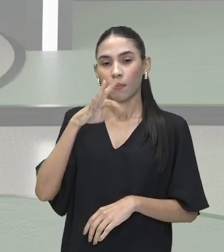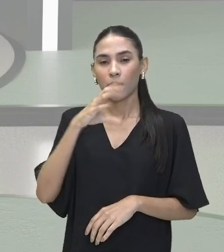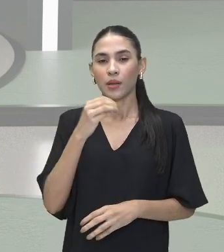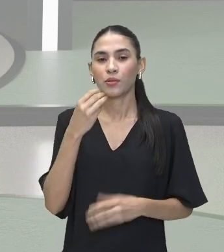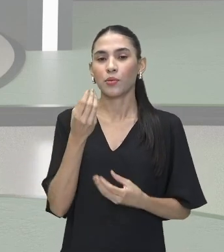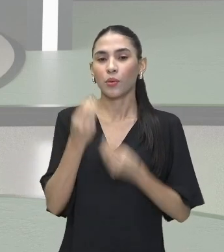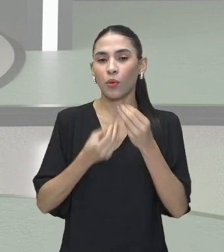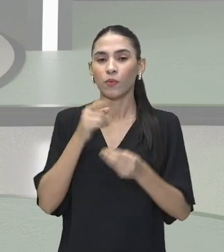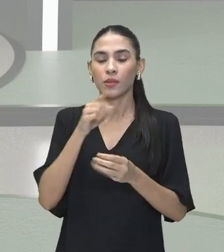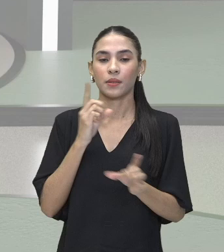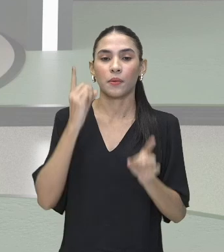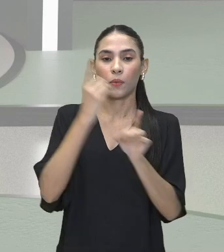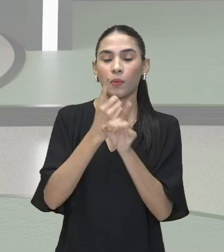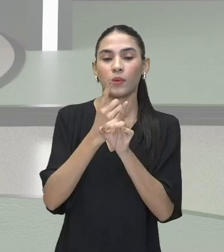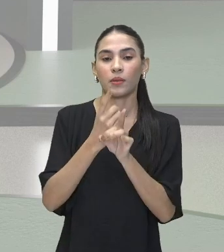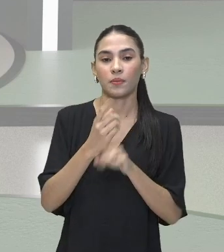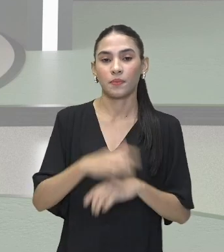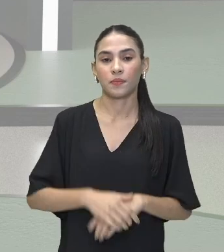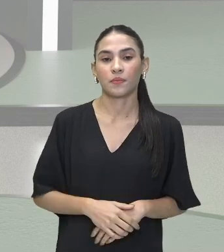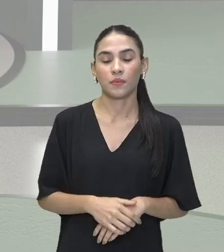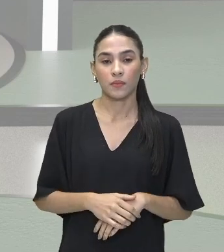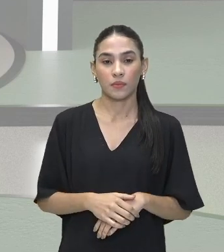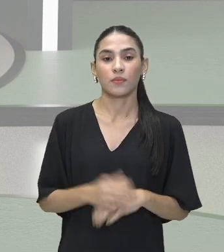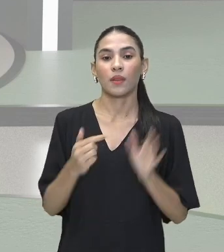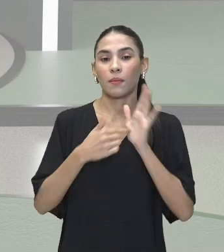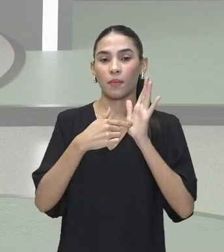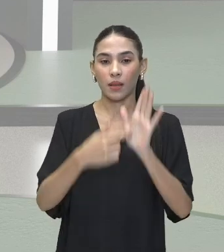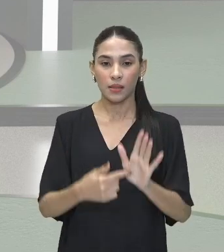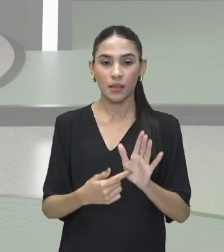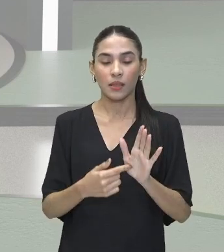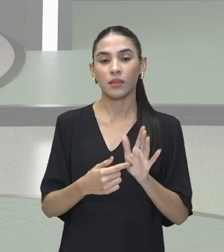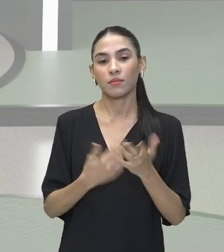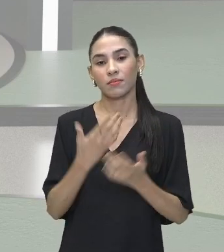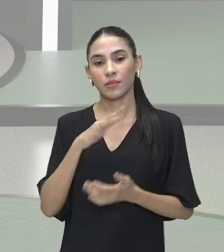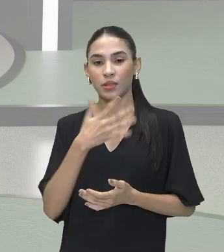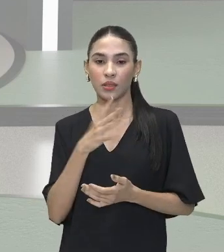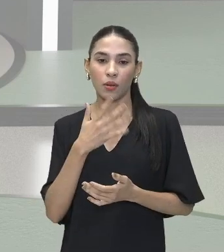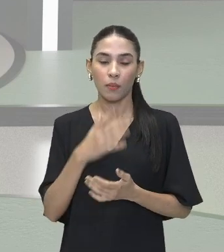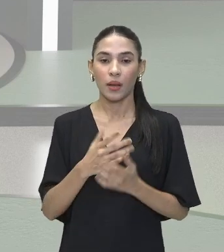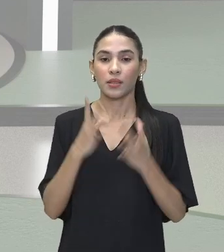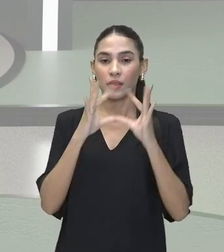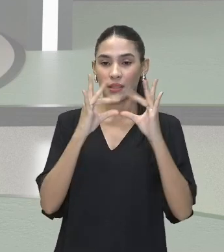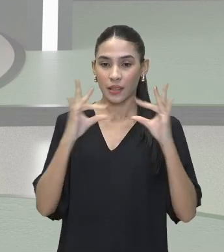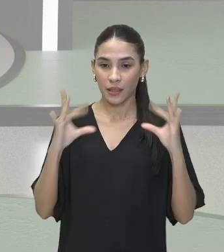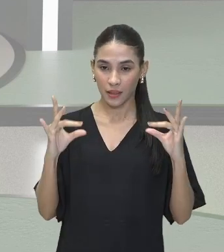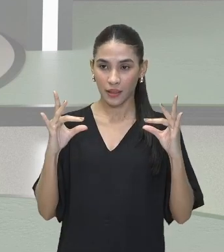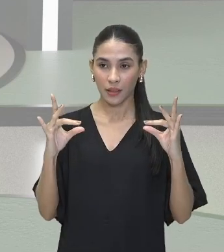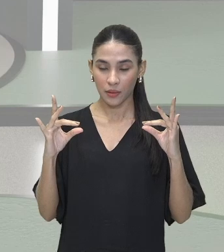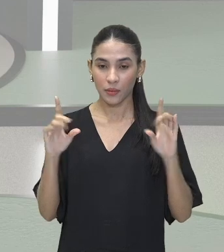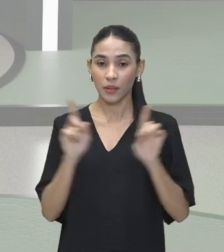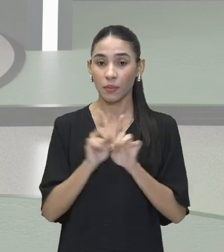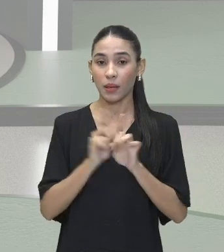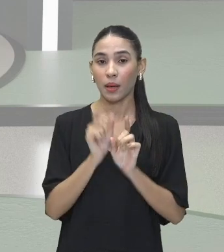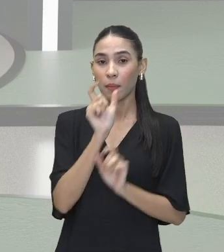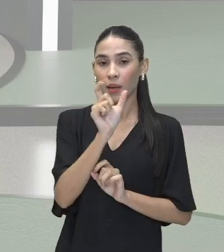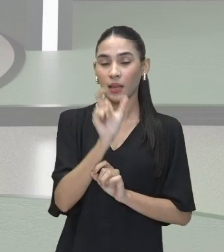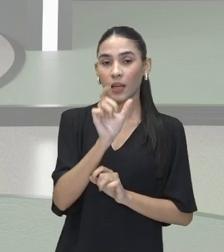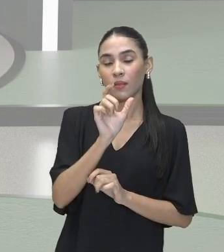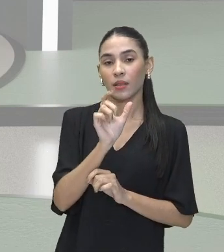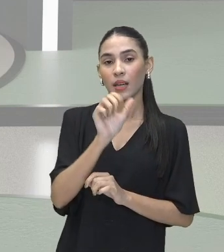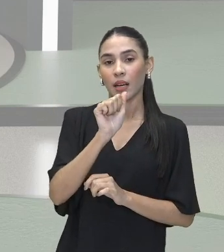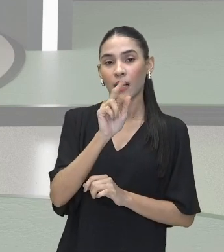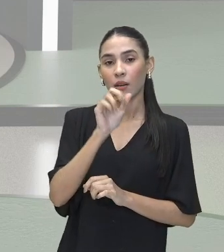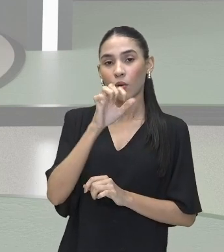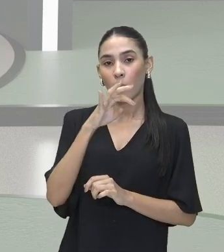encontra esses hidrocarbonetos aromáticos? Eles apresentam-se geralmente no estado líquido e o termo aromático ele é dado a esses